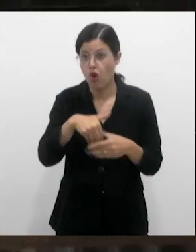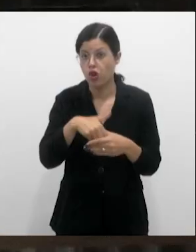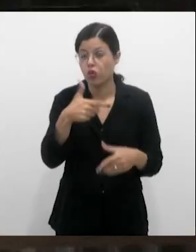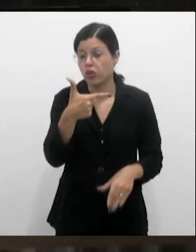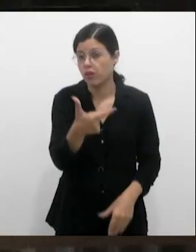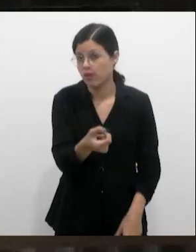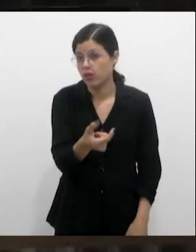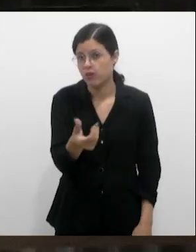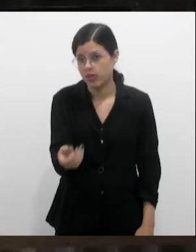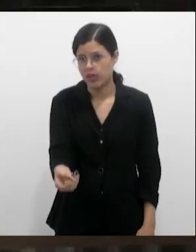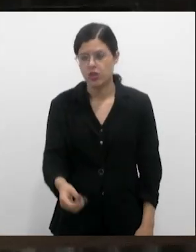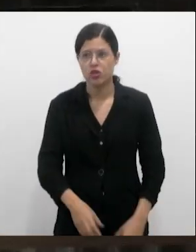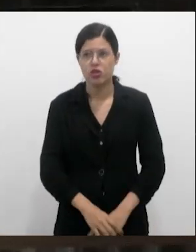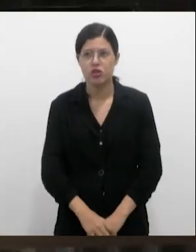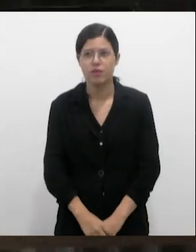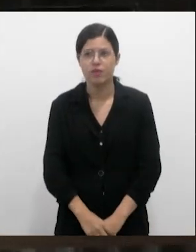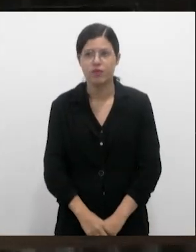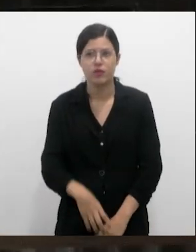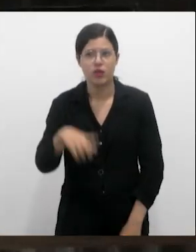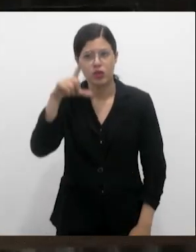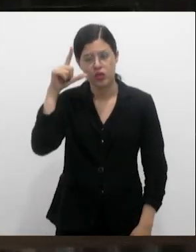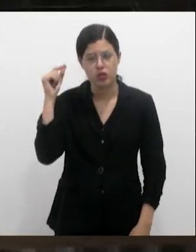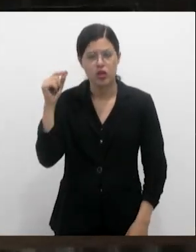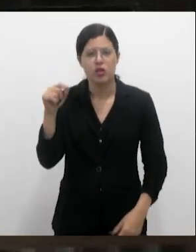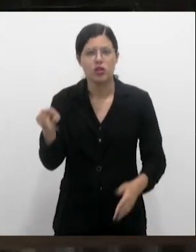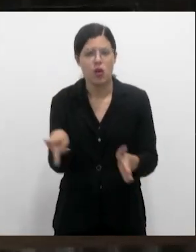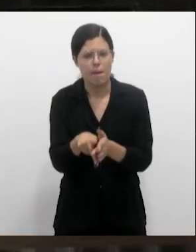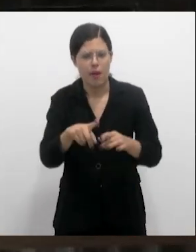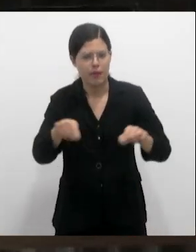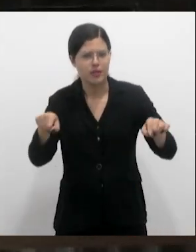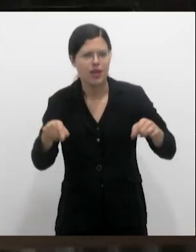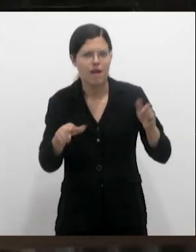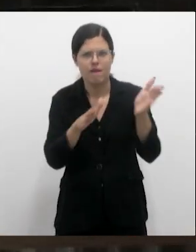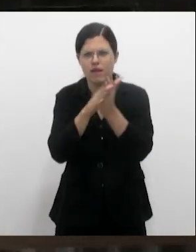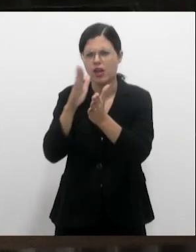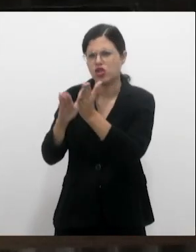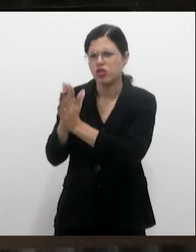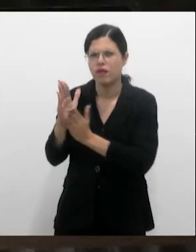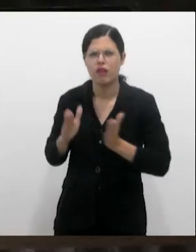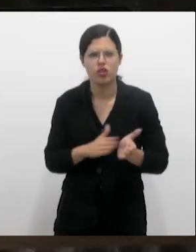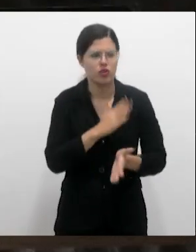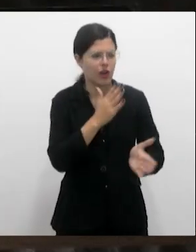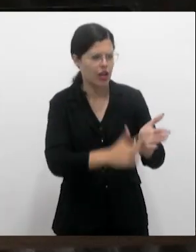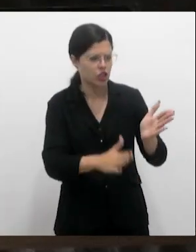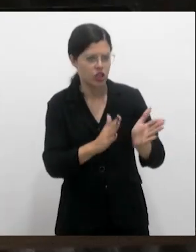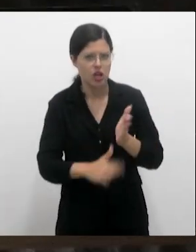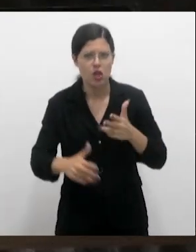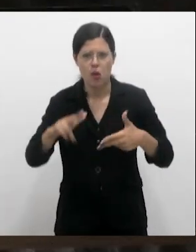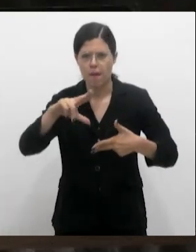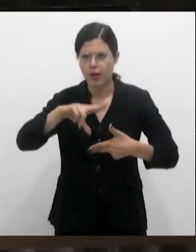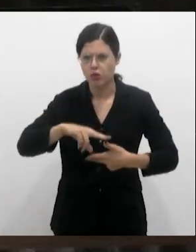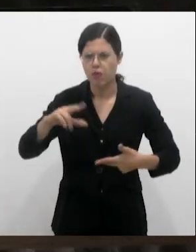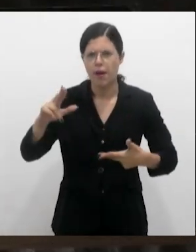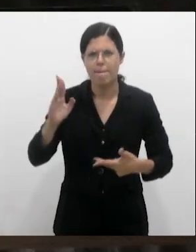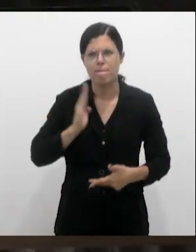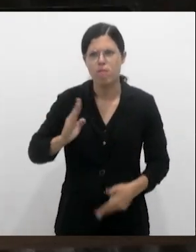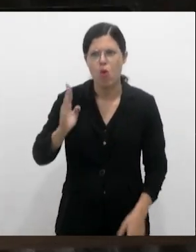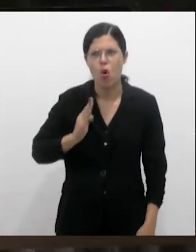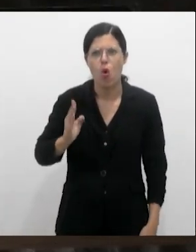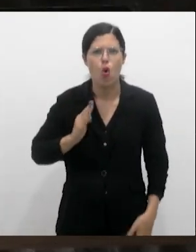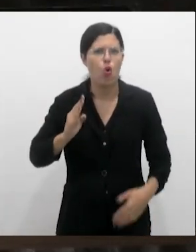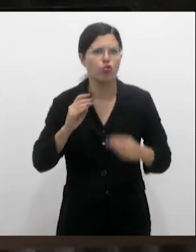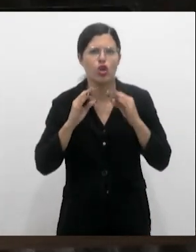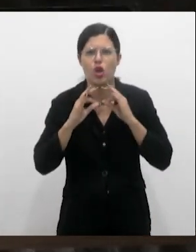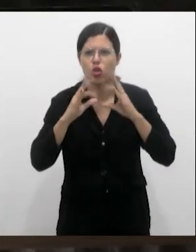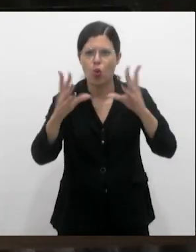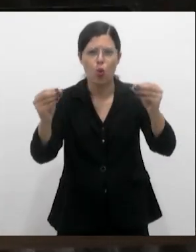2026. Janja com o próprio gabinete, viajando, gastando horrores. Pé de meia, pé de bolsa, pé de valsa, pé de chocolate,